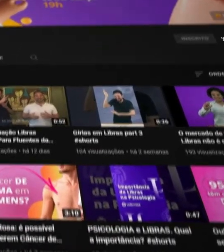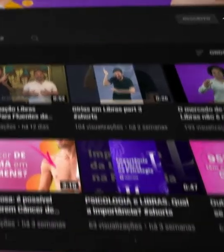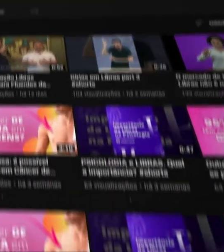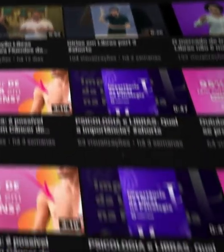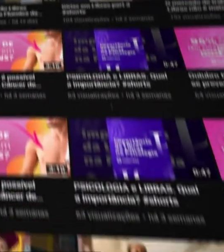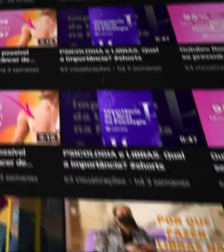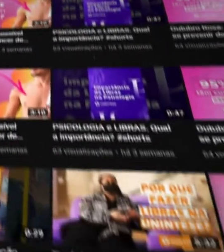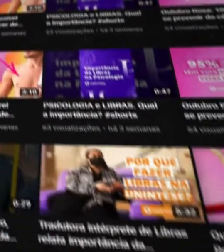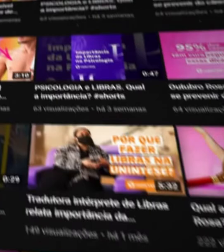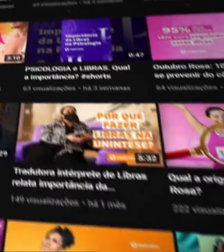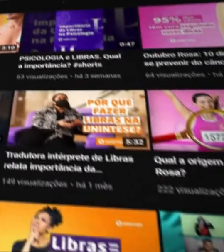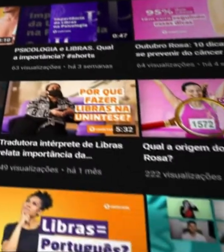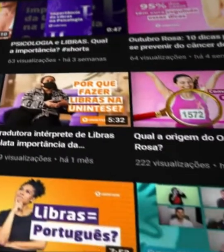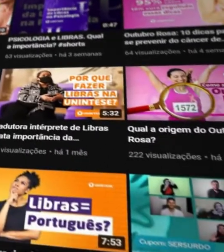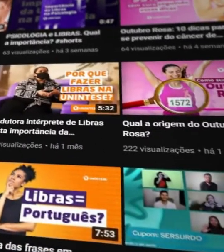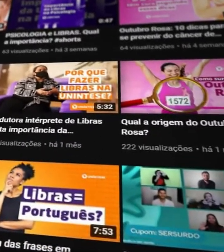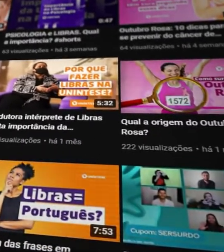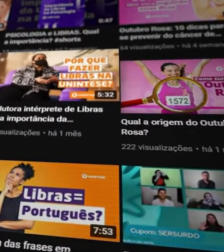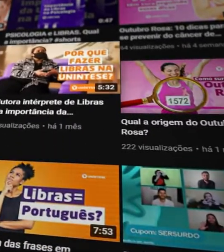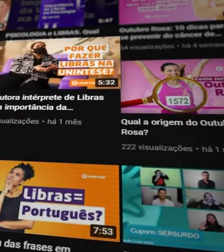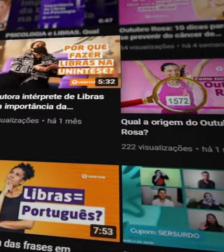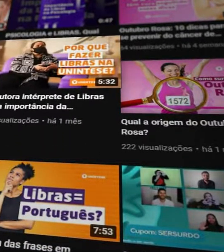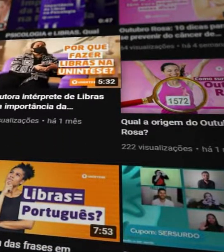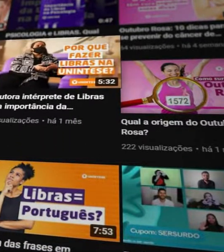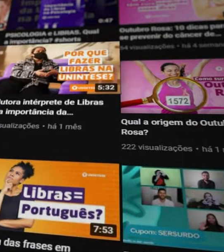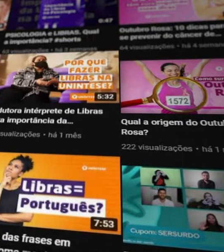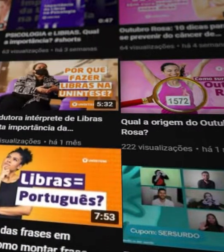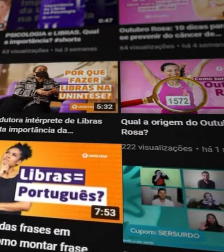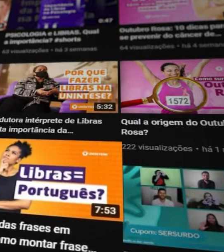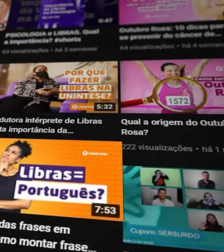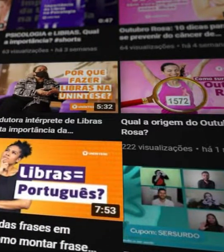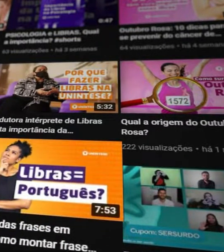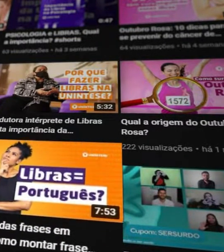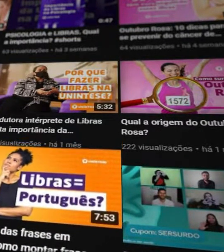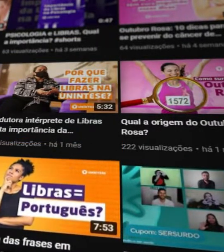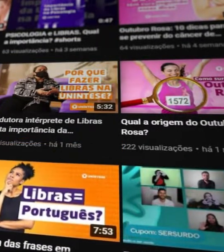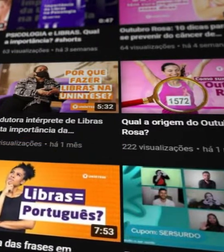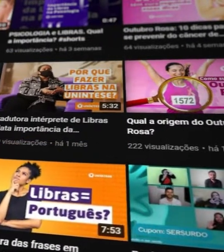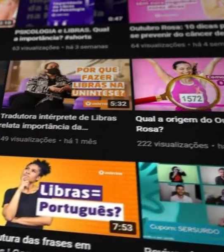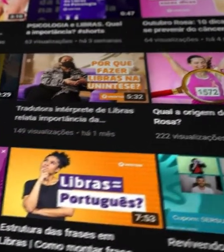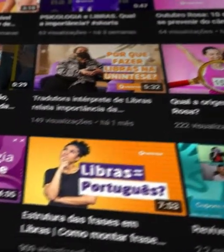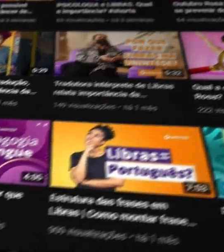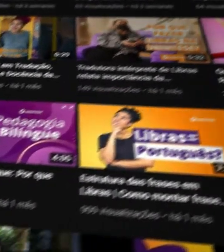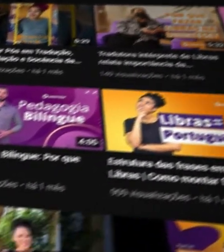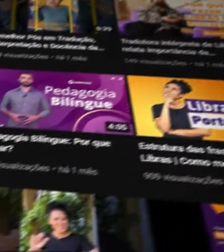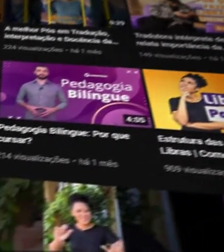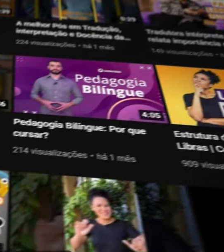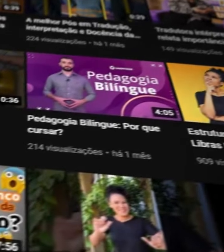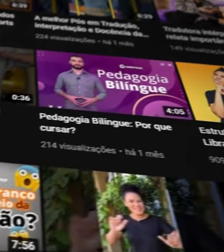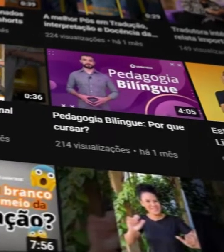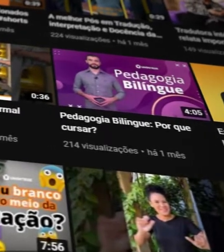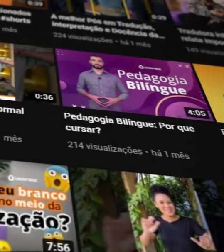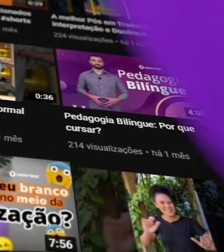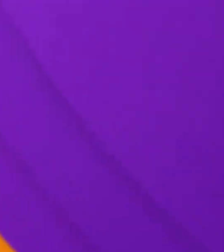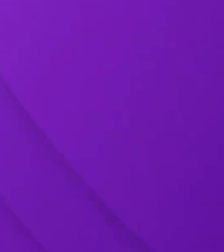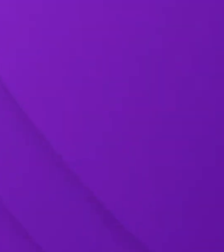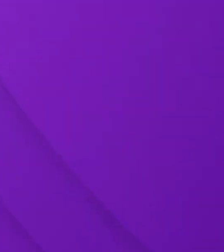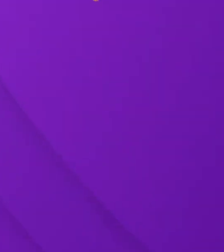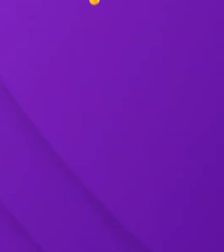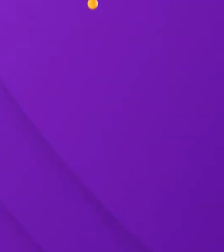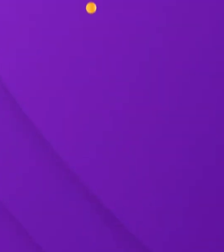Libras, inclusão e educação. Aproveite para já deixar o seu like aqui neste vídeo, isso ajuda muito no crescimento do canal.